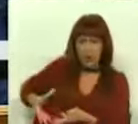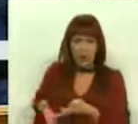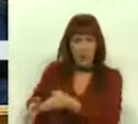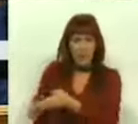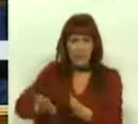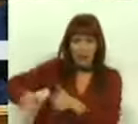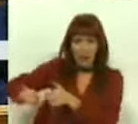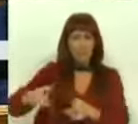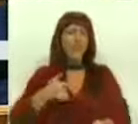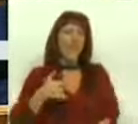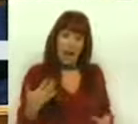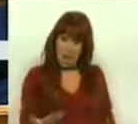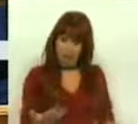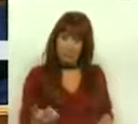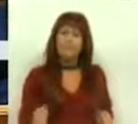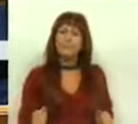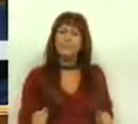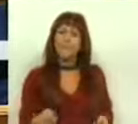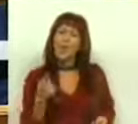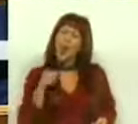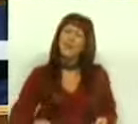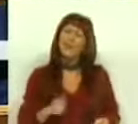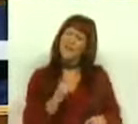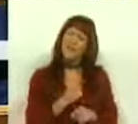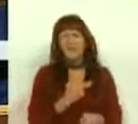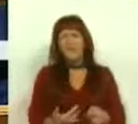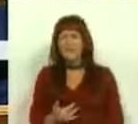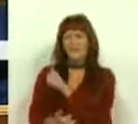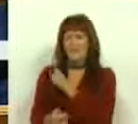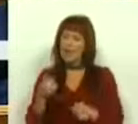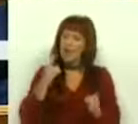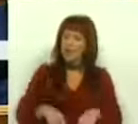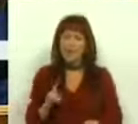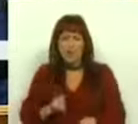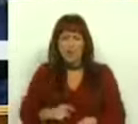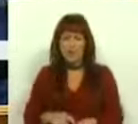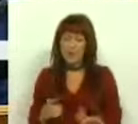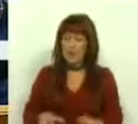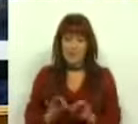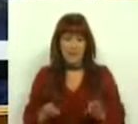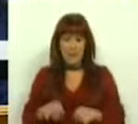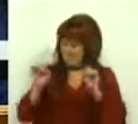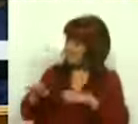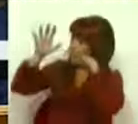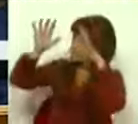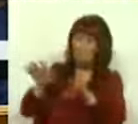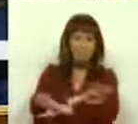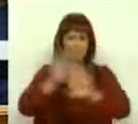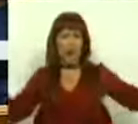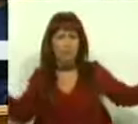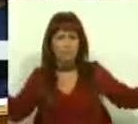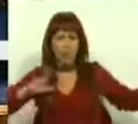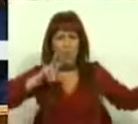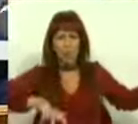caminho, querem já agora um regresso ao passado e o retomar do tempo em que, como por magia, zás,